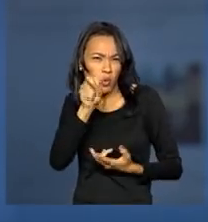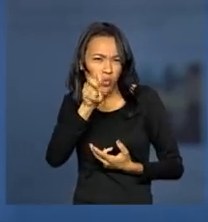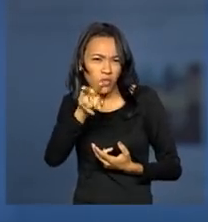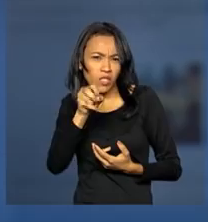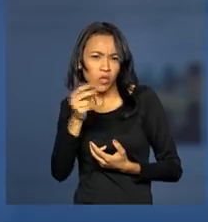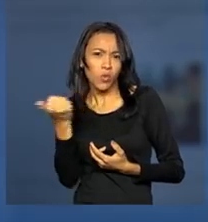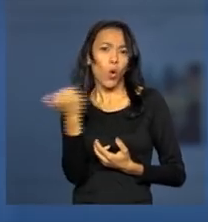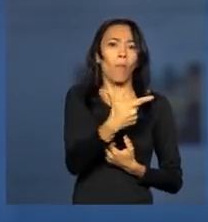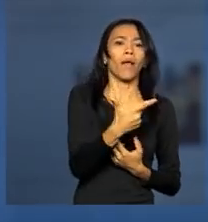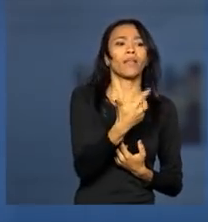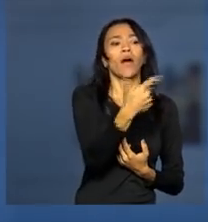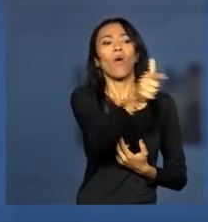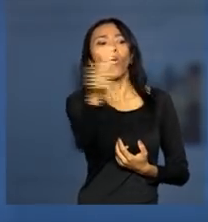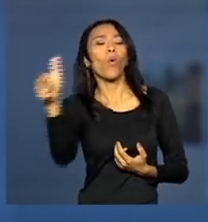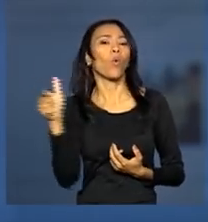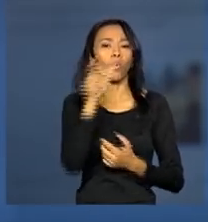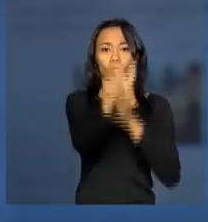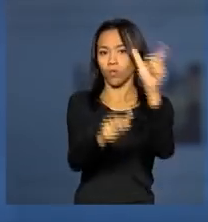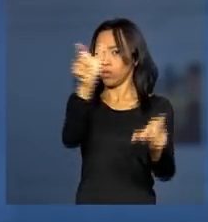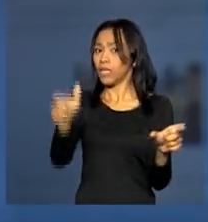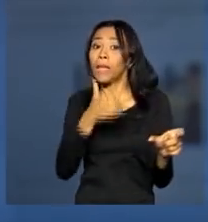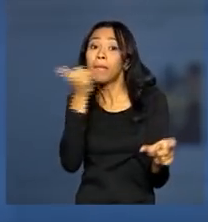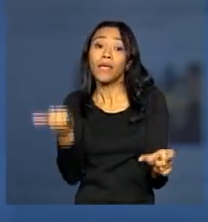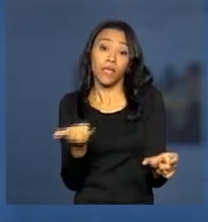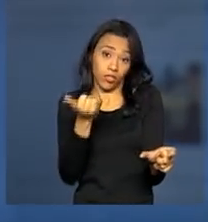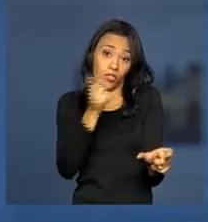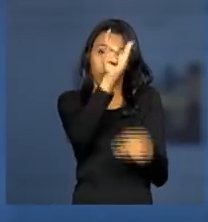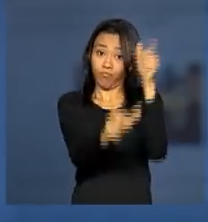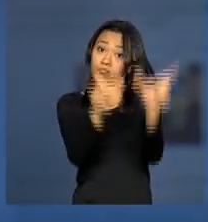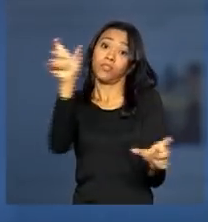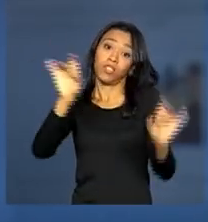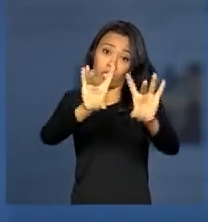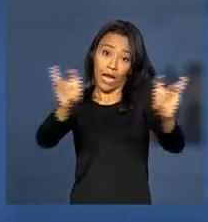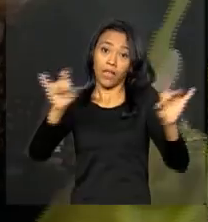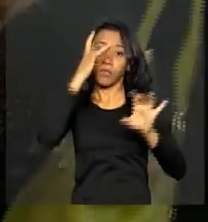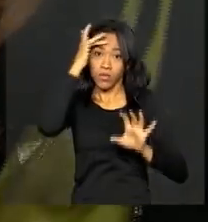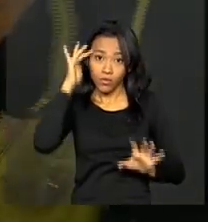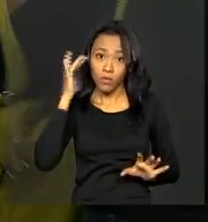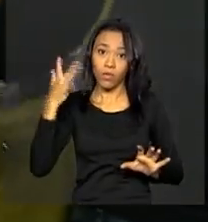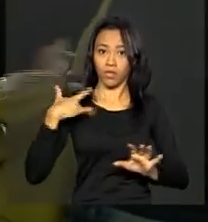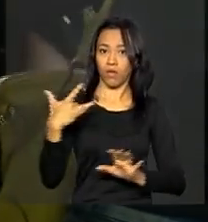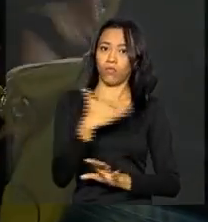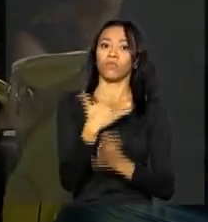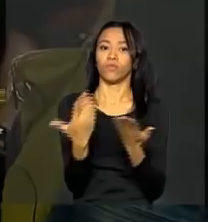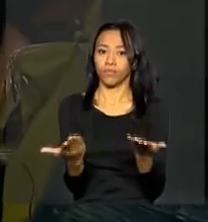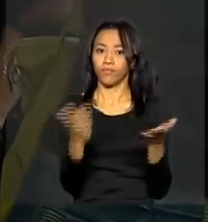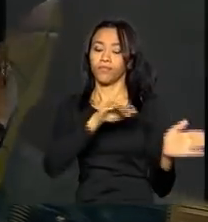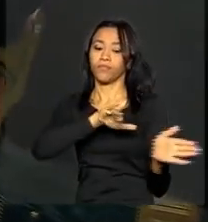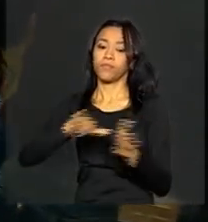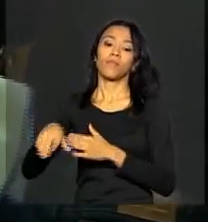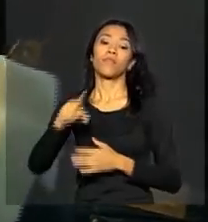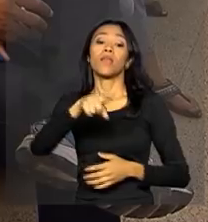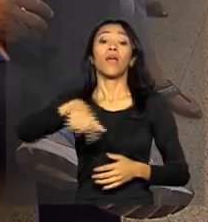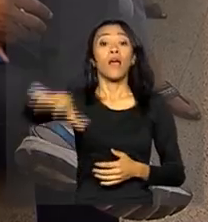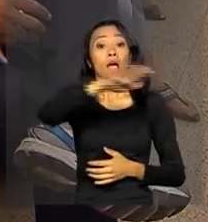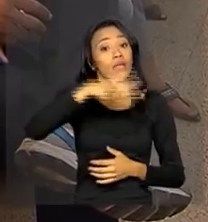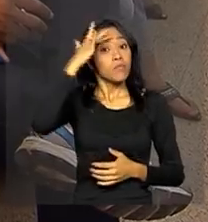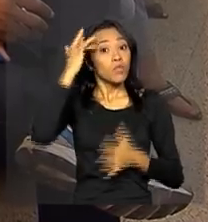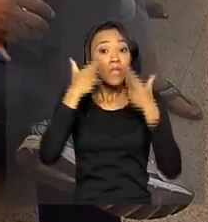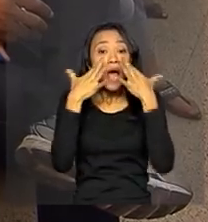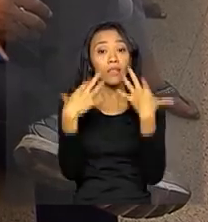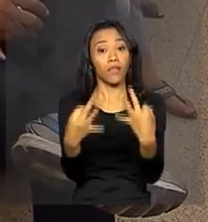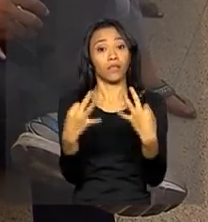agressivo que outros que causam a gripe. Isso depende do status imunológico de cada indivíduo. A população também deve ficar atenta